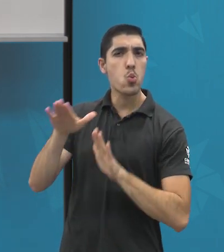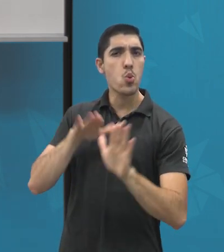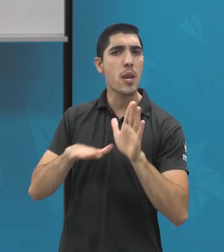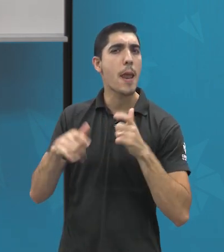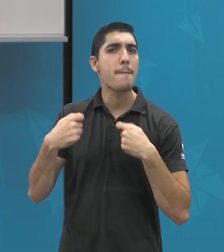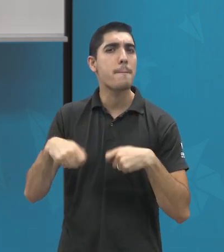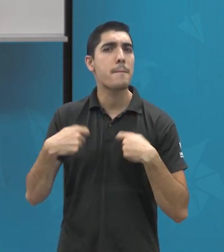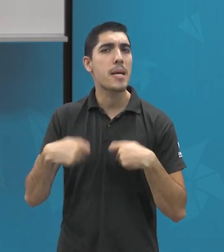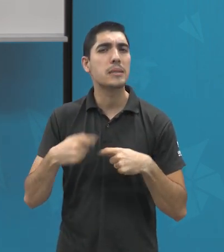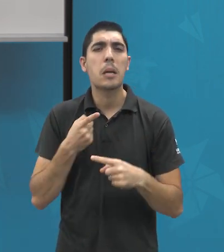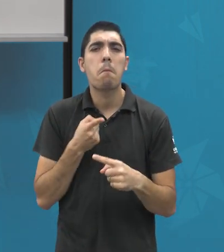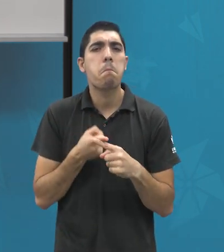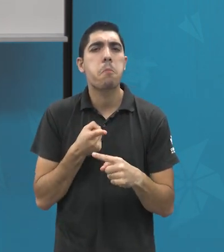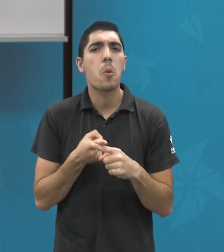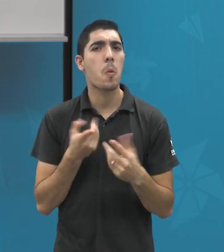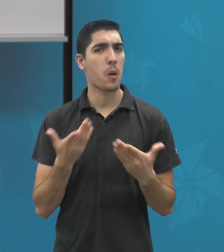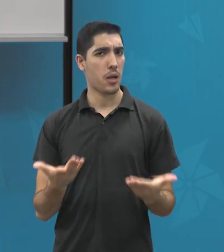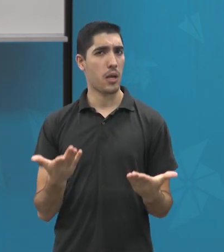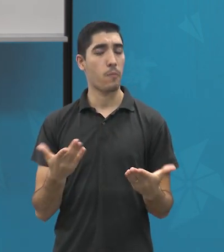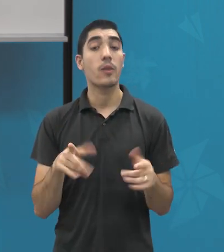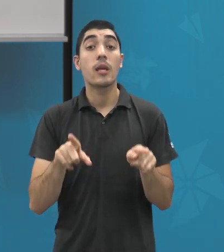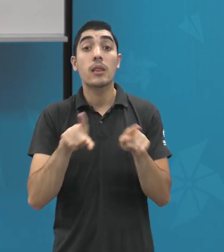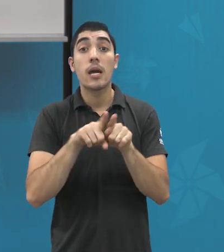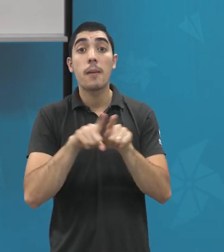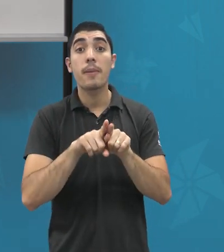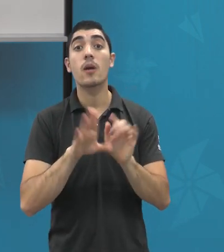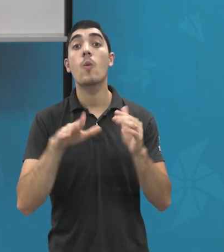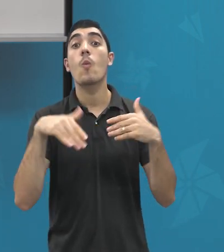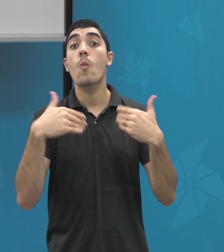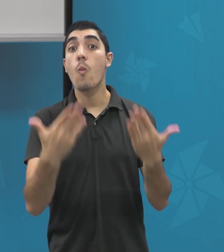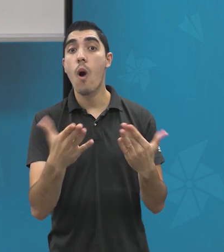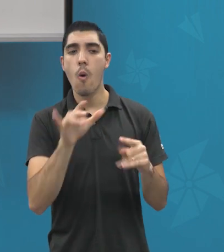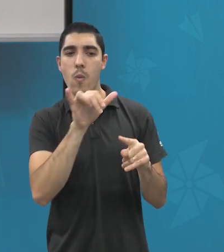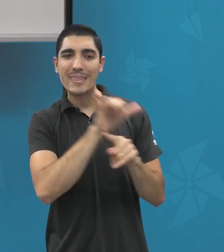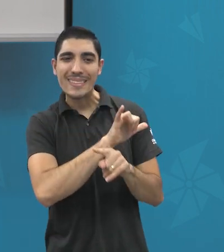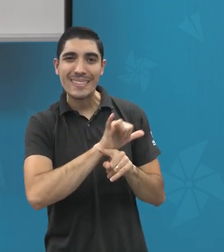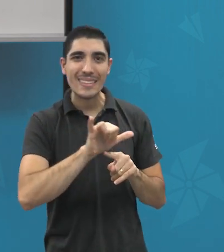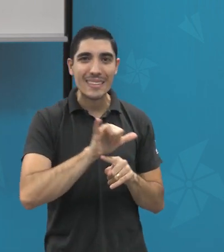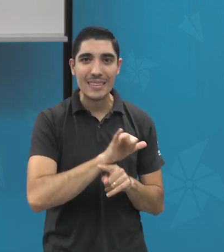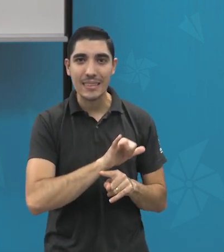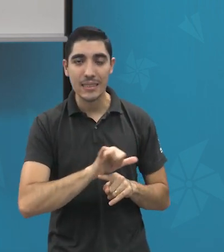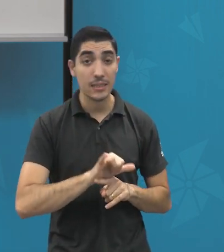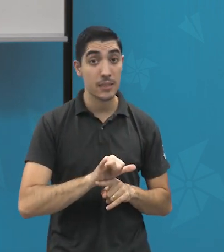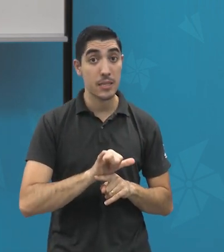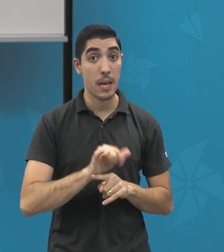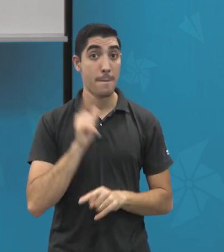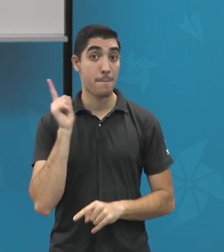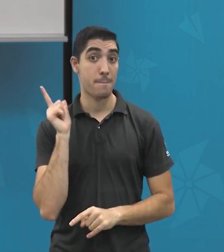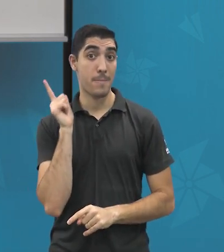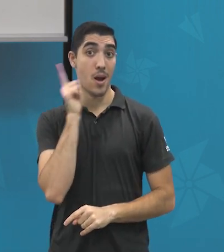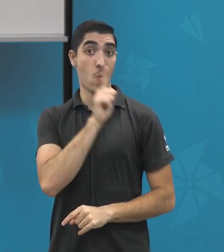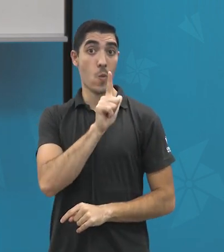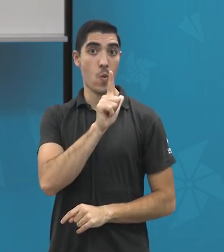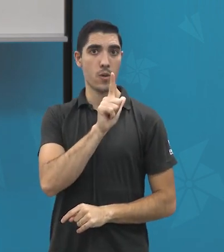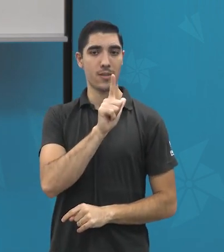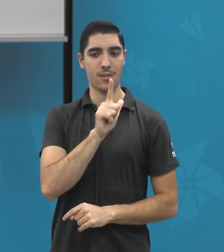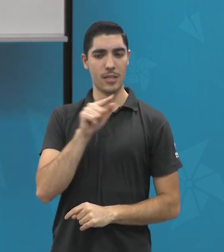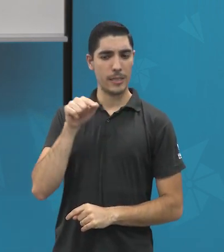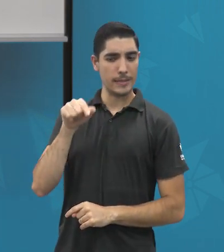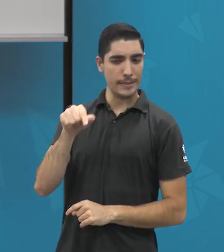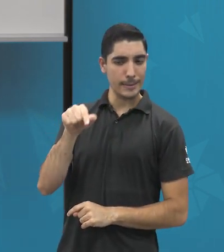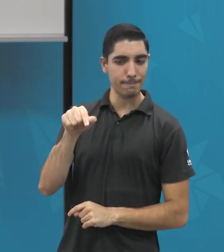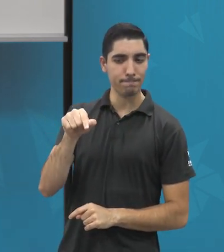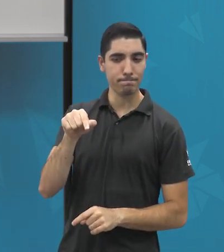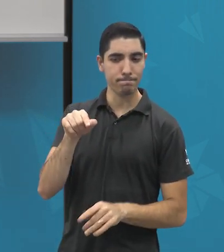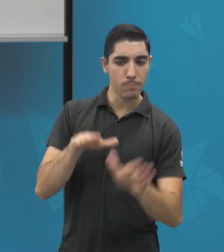digamos assim, quais remédios John Stuart Mill nos oferece para pensá-los. Porque vocês